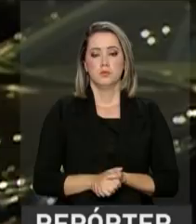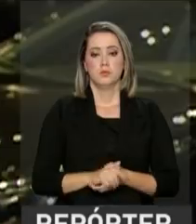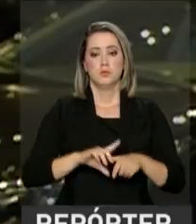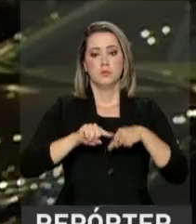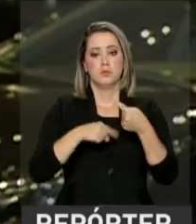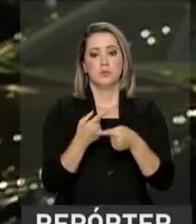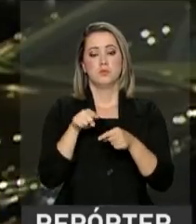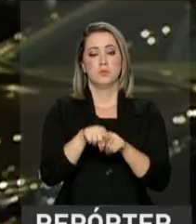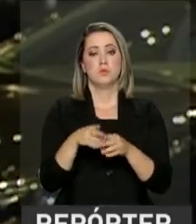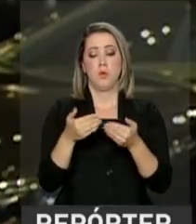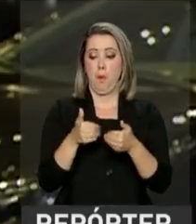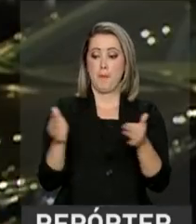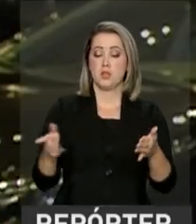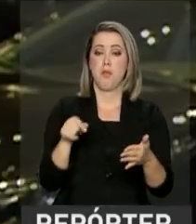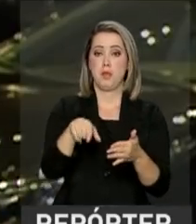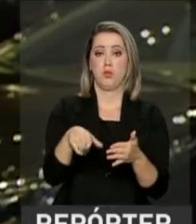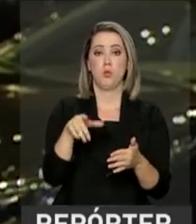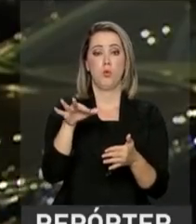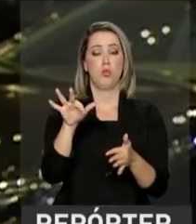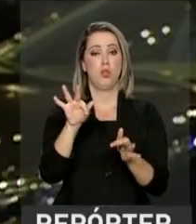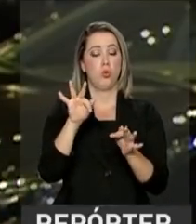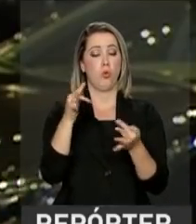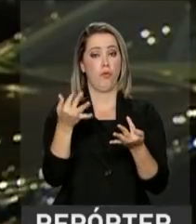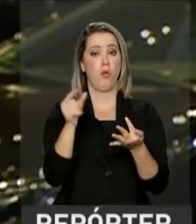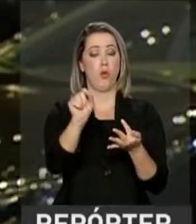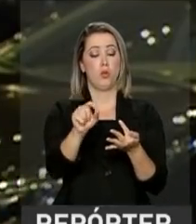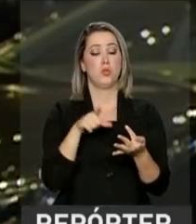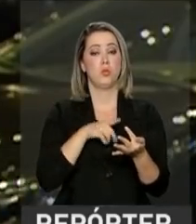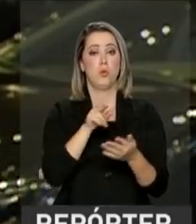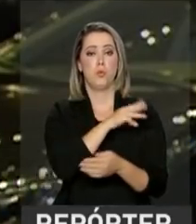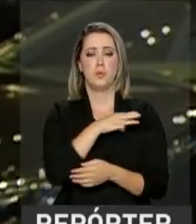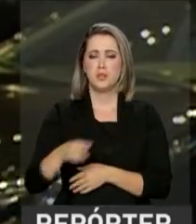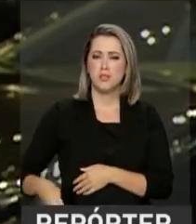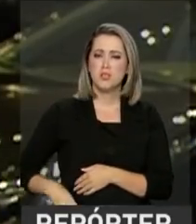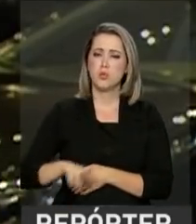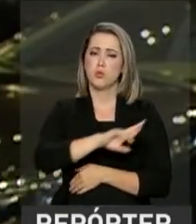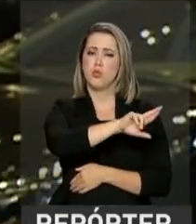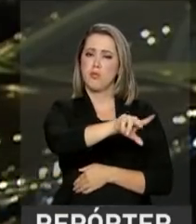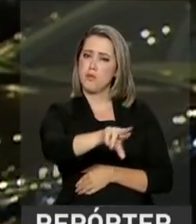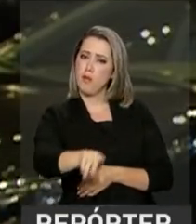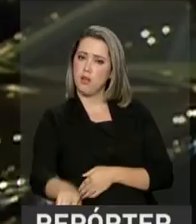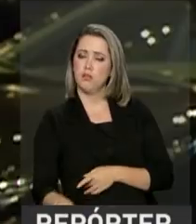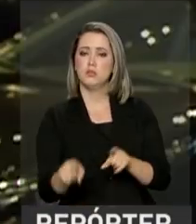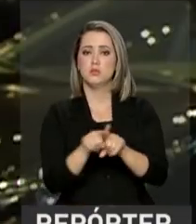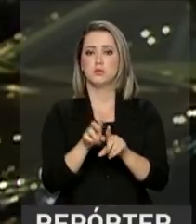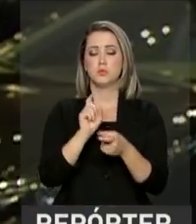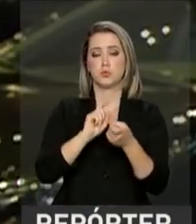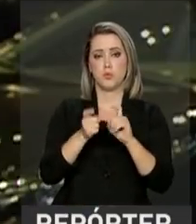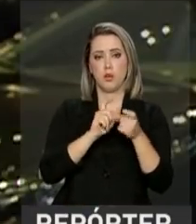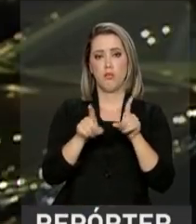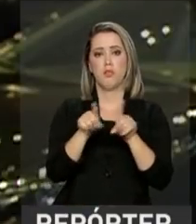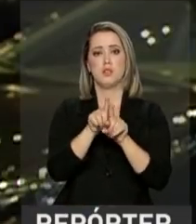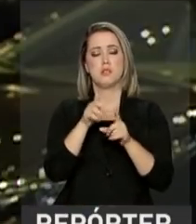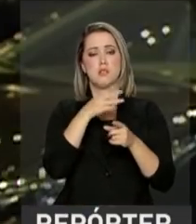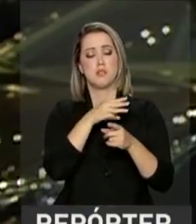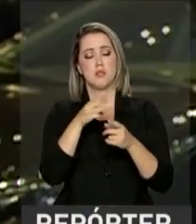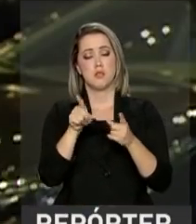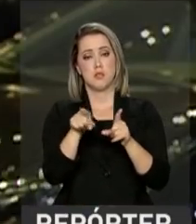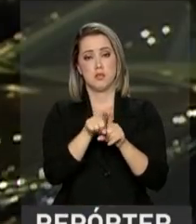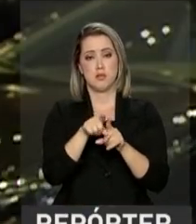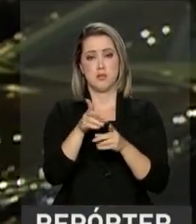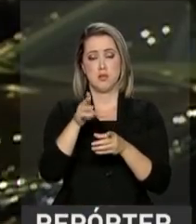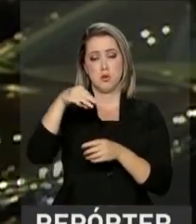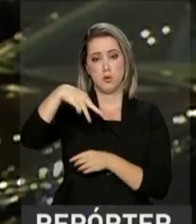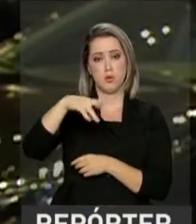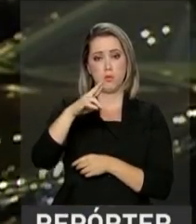Logo após a abertura do fórum, os ministros da Fazenda, Henrique Meirelles, do Planejamento, Diogo Oliveira, e das Relações Exteriores, Aloysio